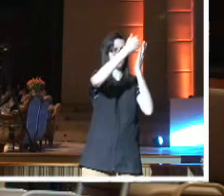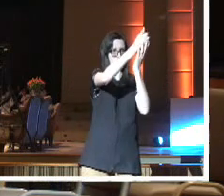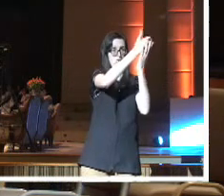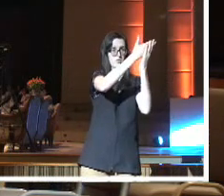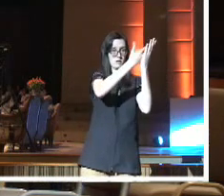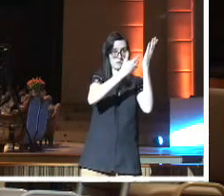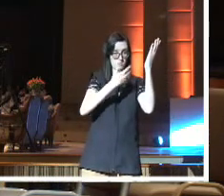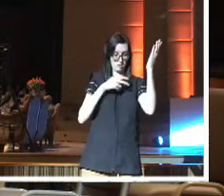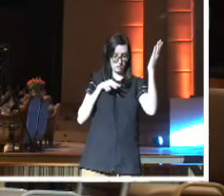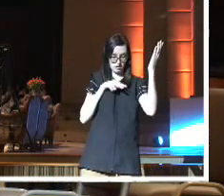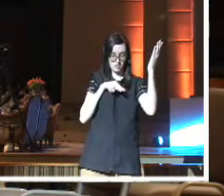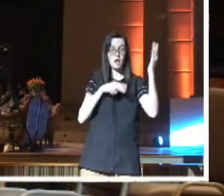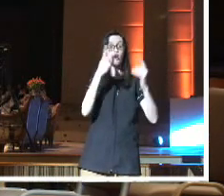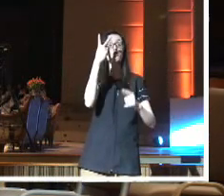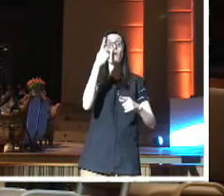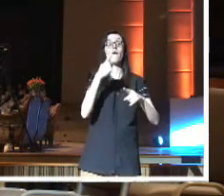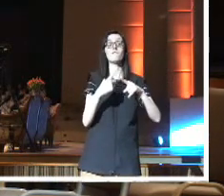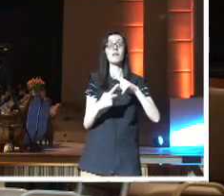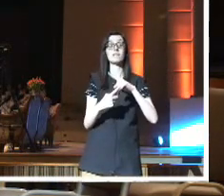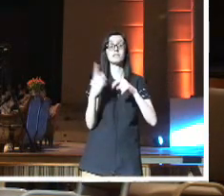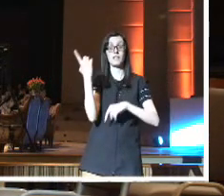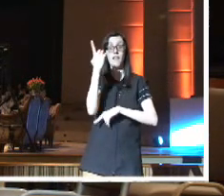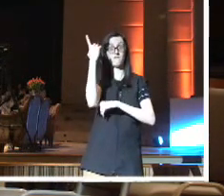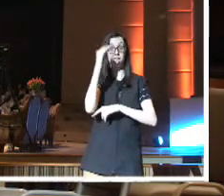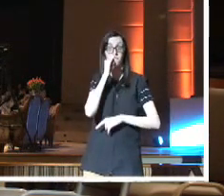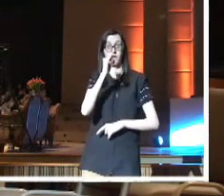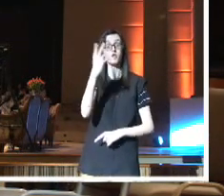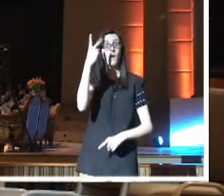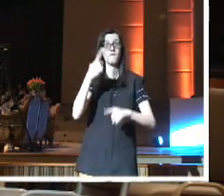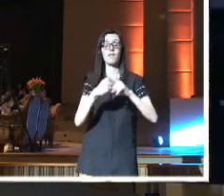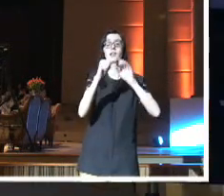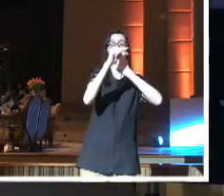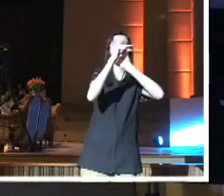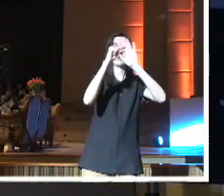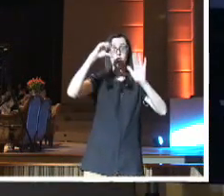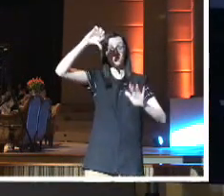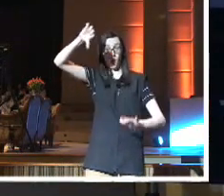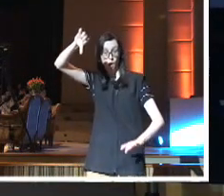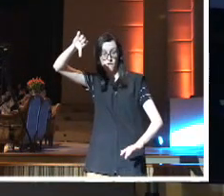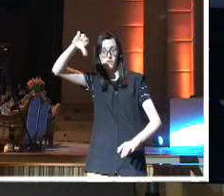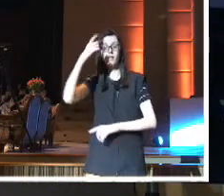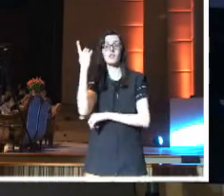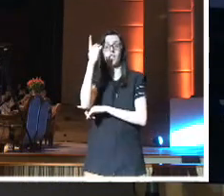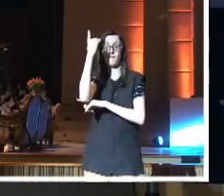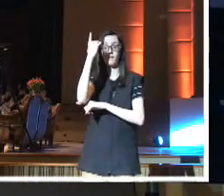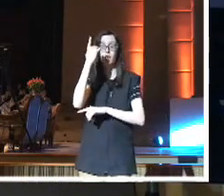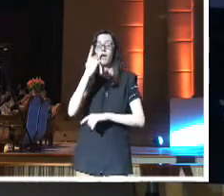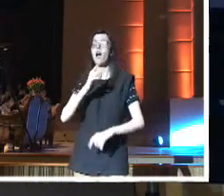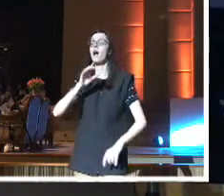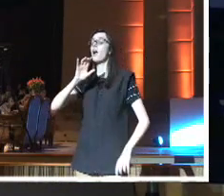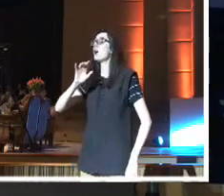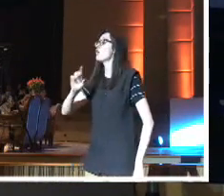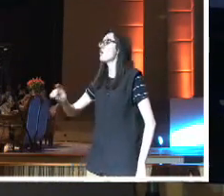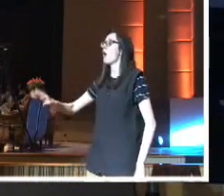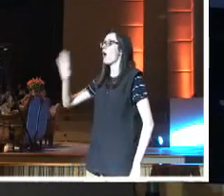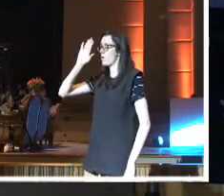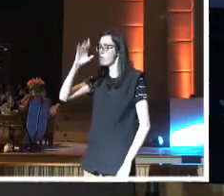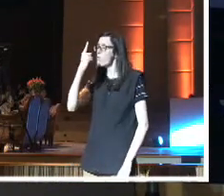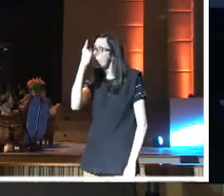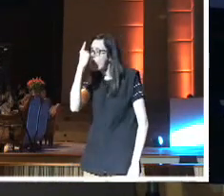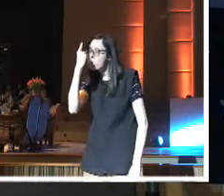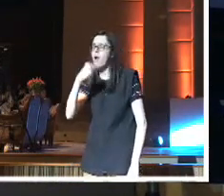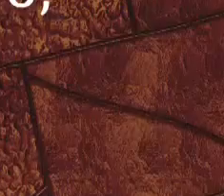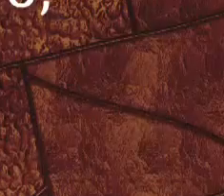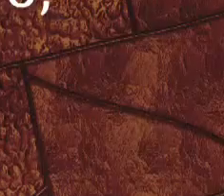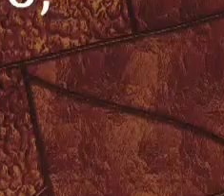vai afirmar duas vezes. No verso 9, ele vai dizer assim: uma coisa eu sei,